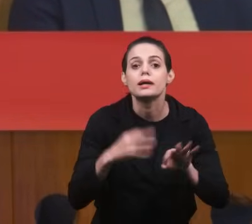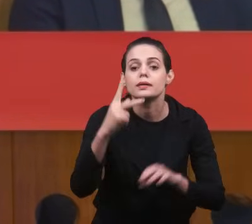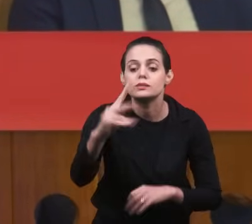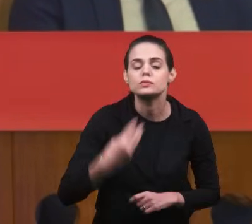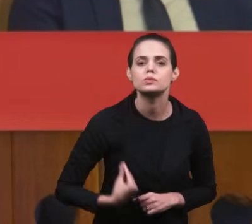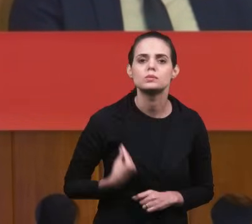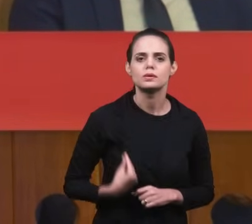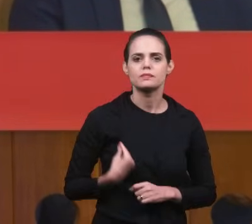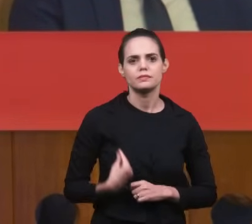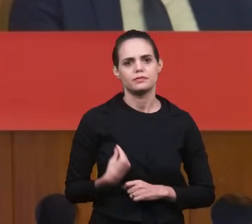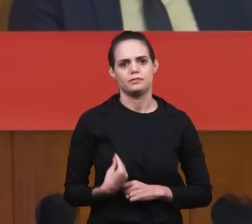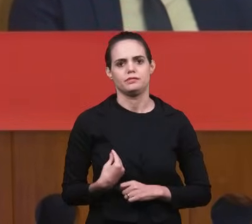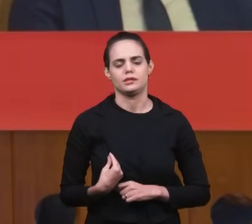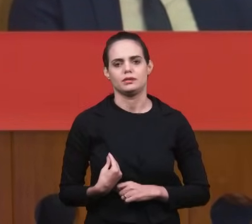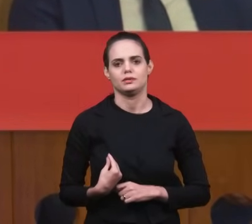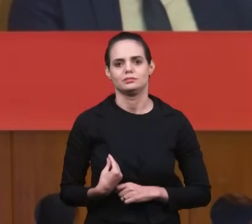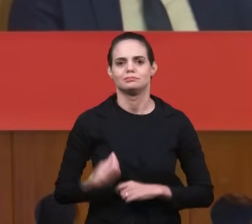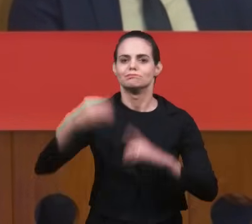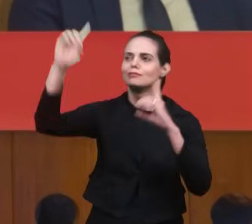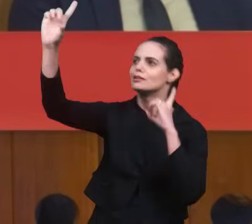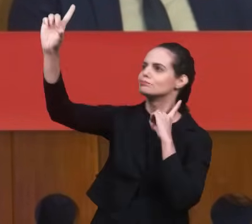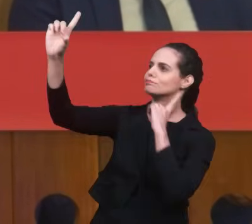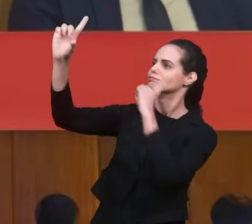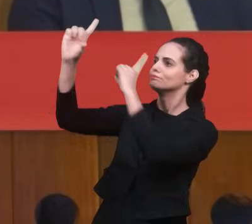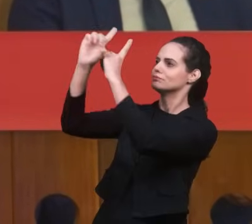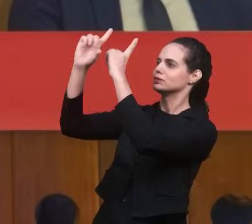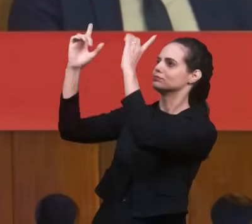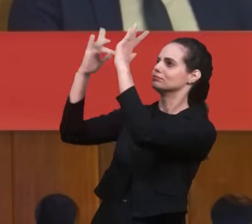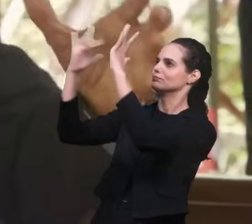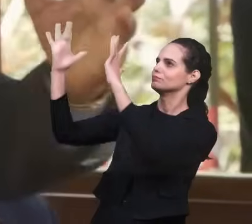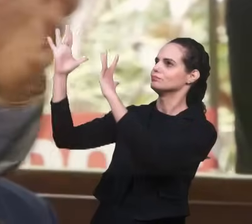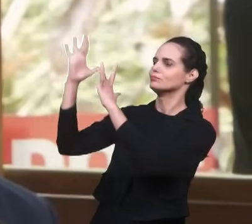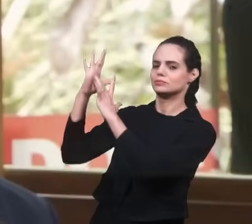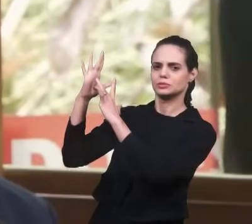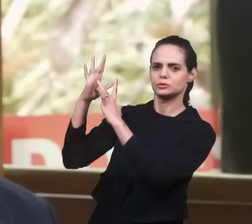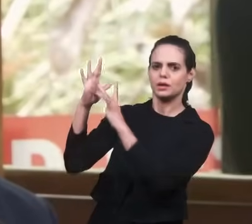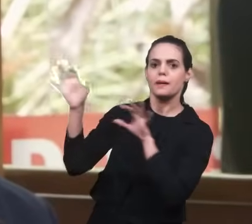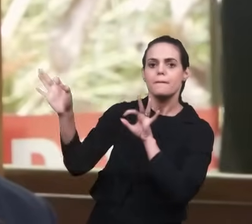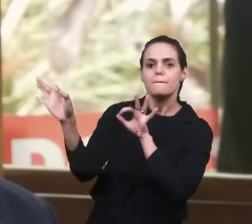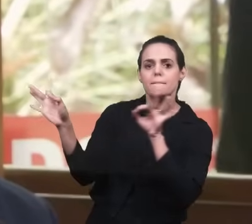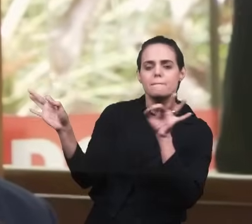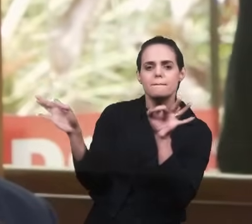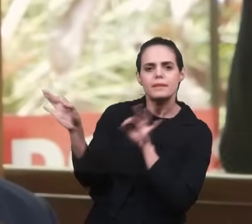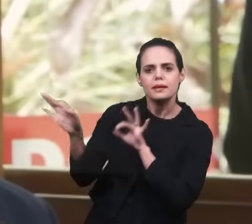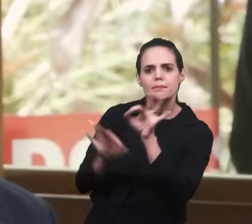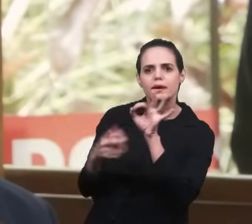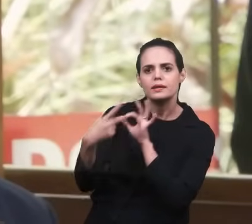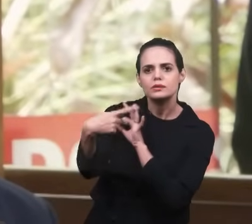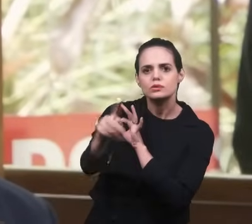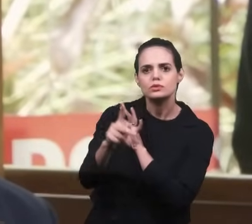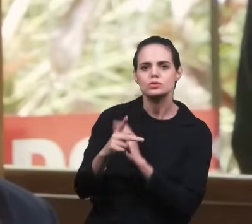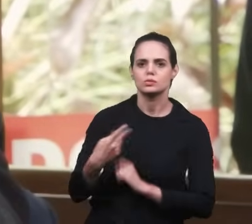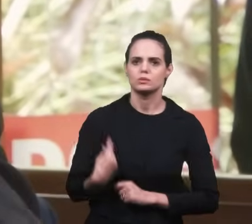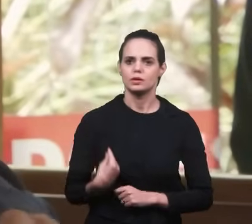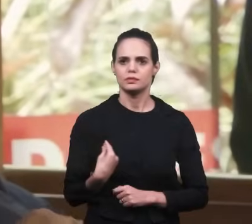prepara-te para encontrar-se com o teu Deus, só isso. Você não precisa de um monte de gente para se preparar com você, não é você só.